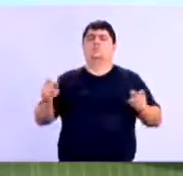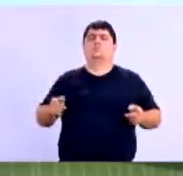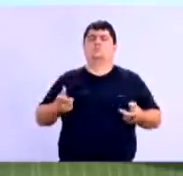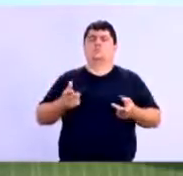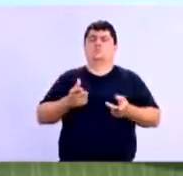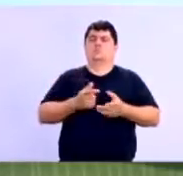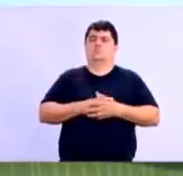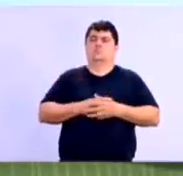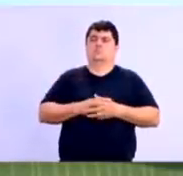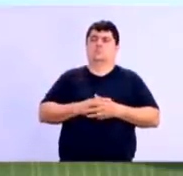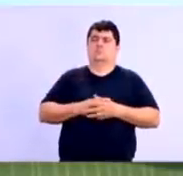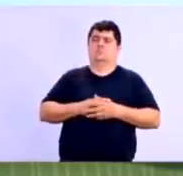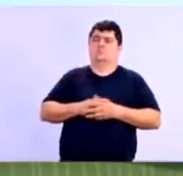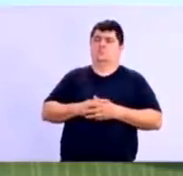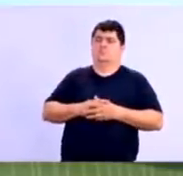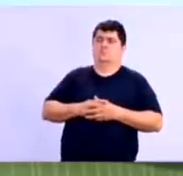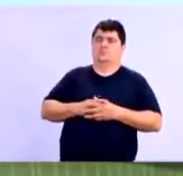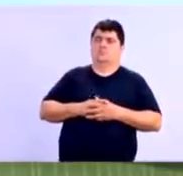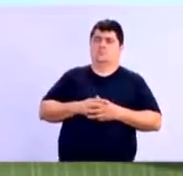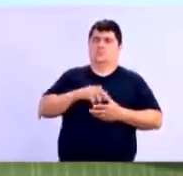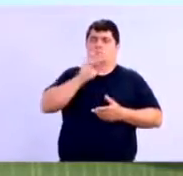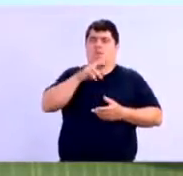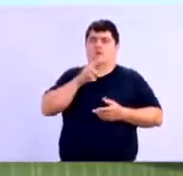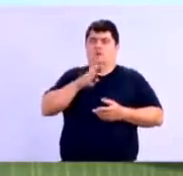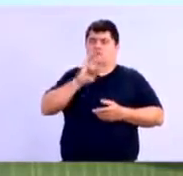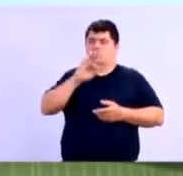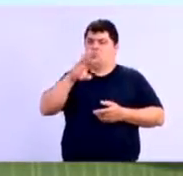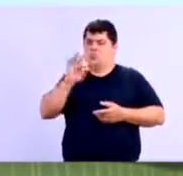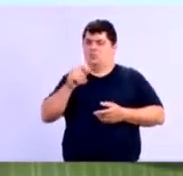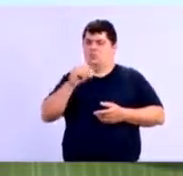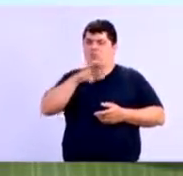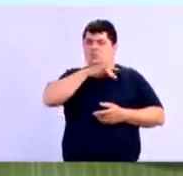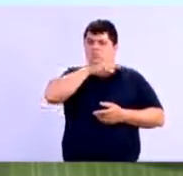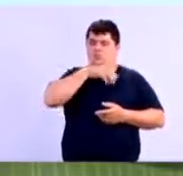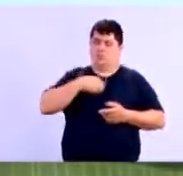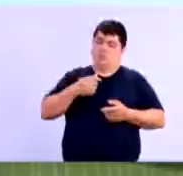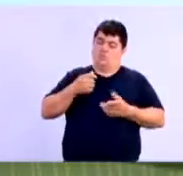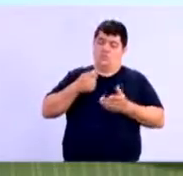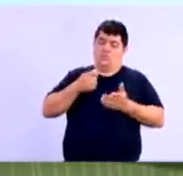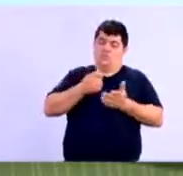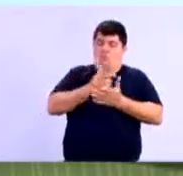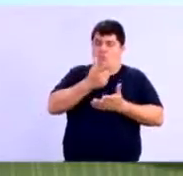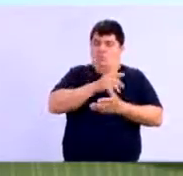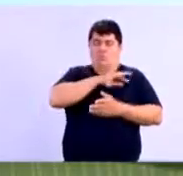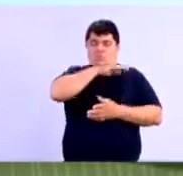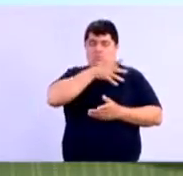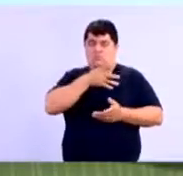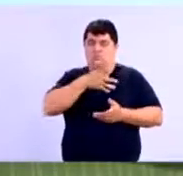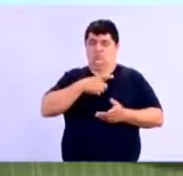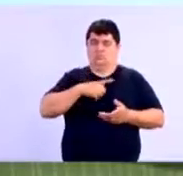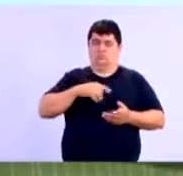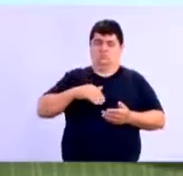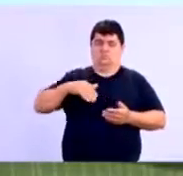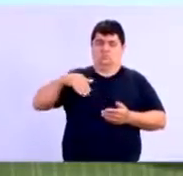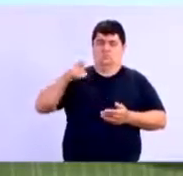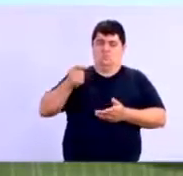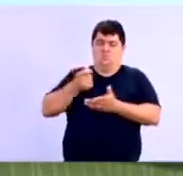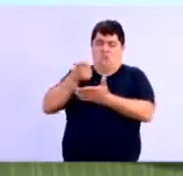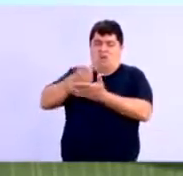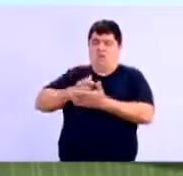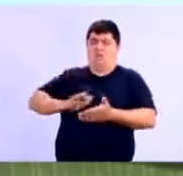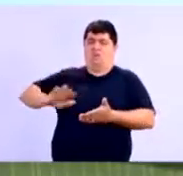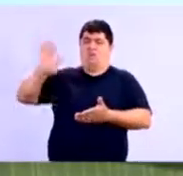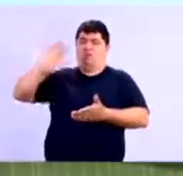desse resultado bruto. Professor, resultado bruto muito ruim. Estou comprando ruim, porque se o meu CMV é alto, quanto mais alto